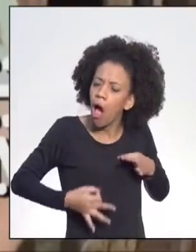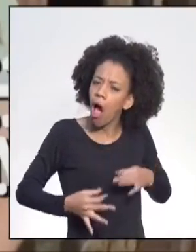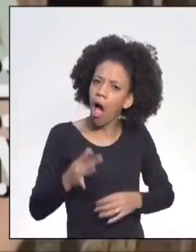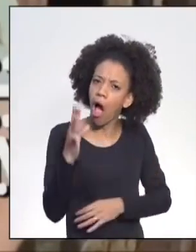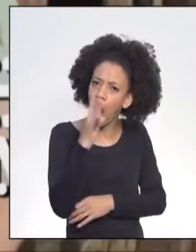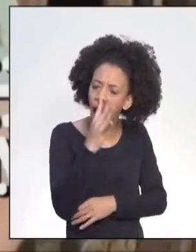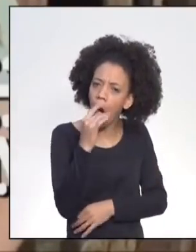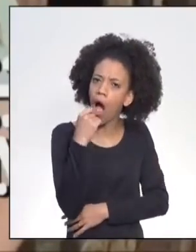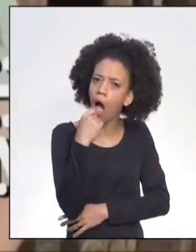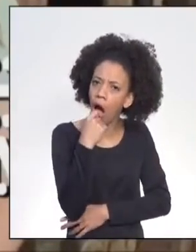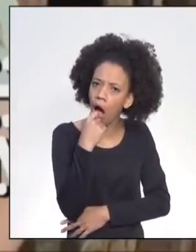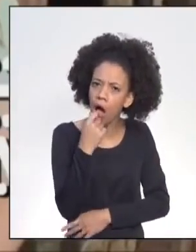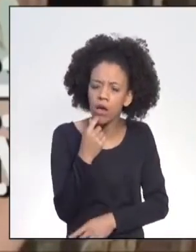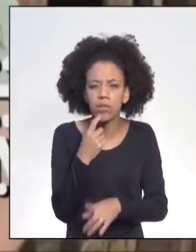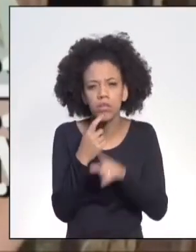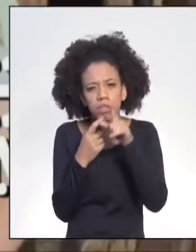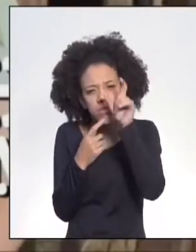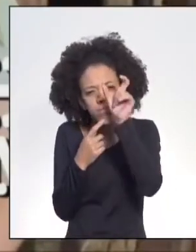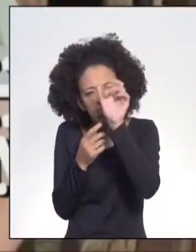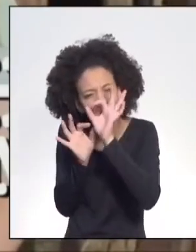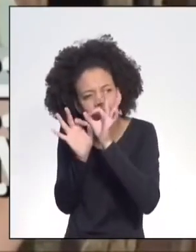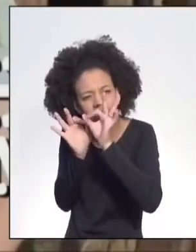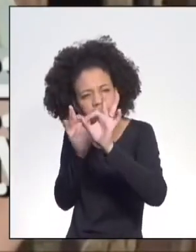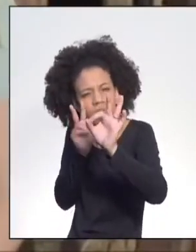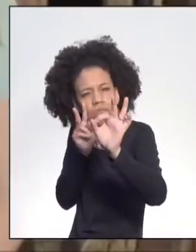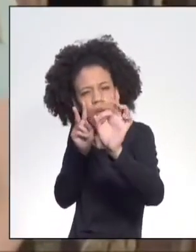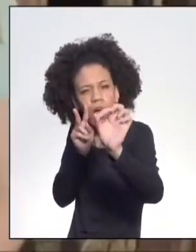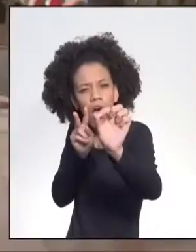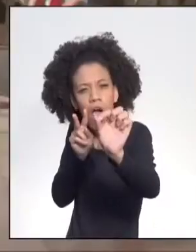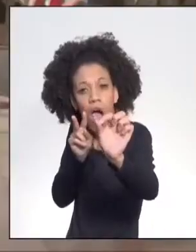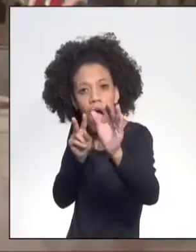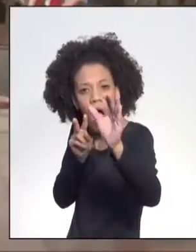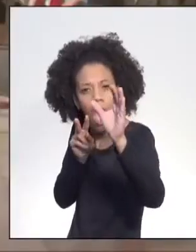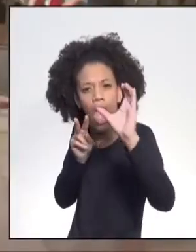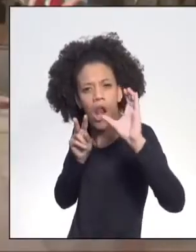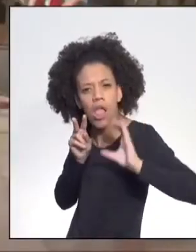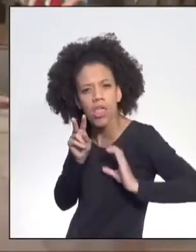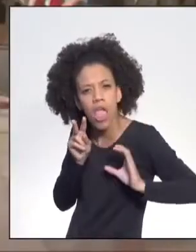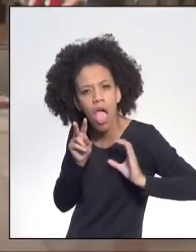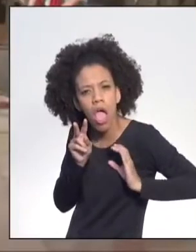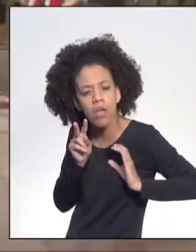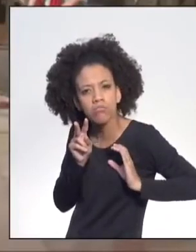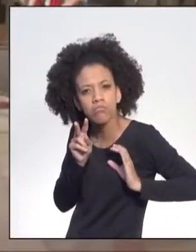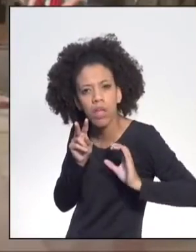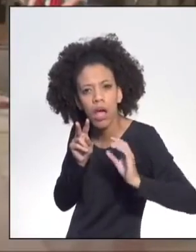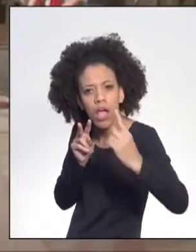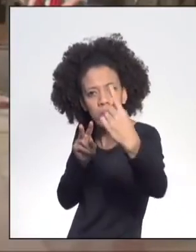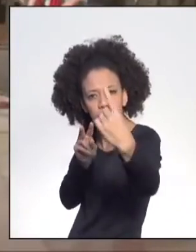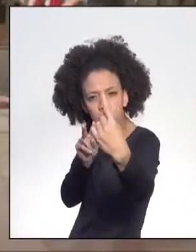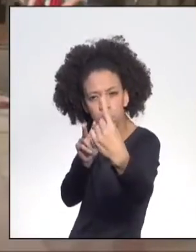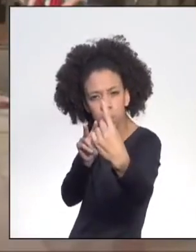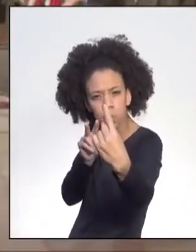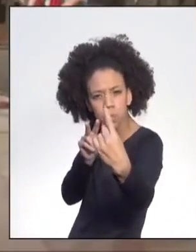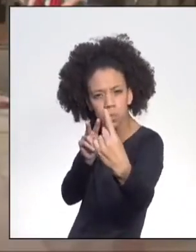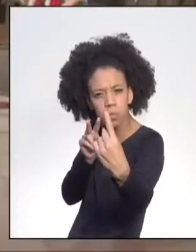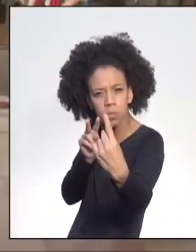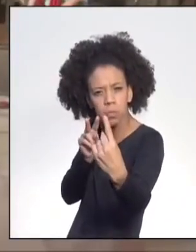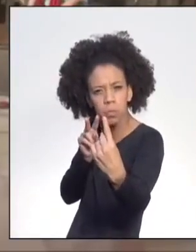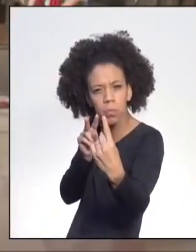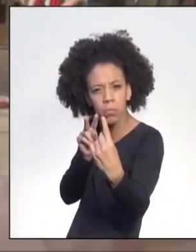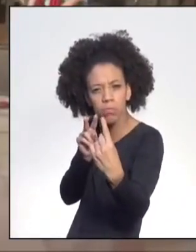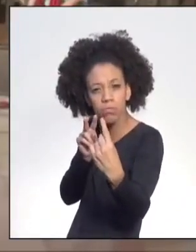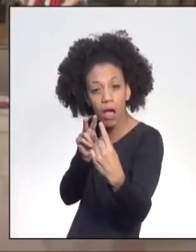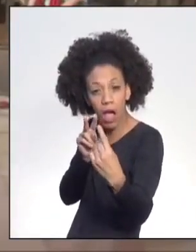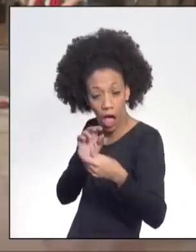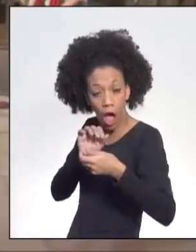que c'était lui la richesse. Que sabia, de longe dava para ver que era a riqueza. Il arrive. E a riqueza Et il chegou, salue le voyageur. cumprimentou